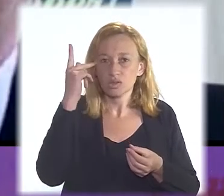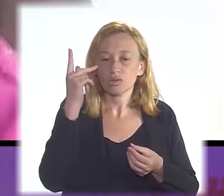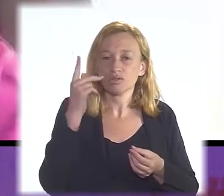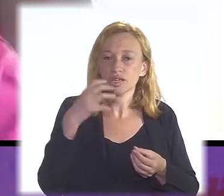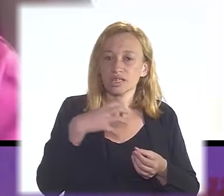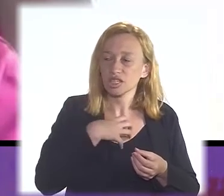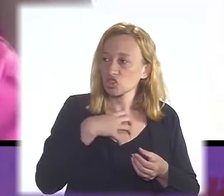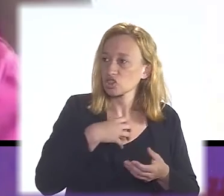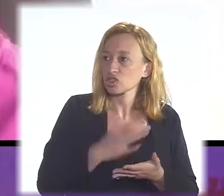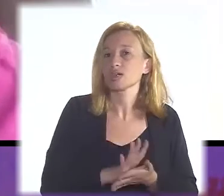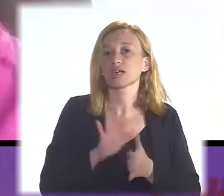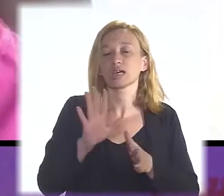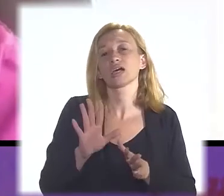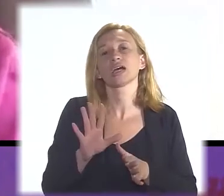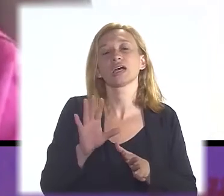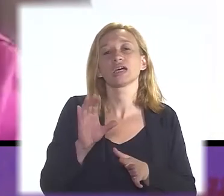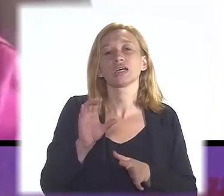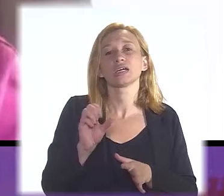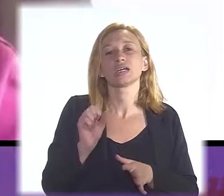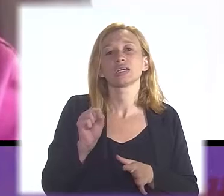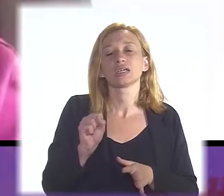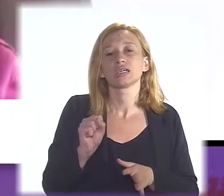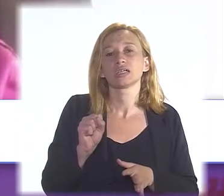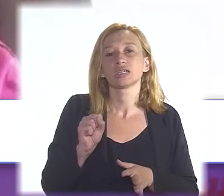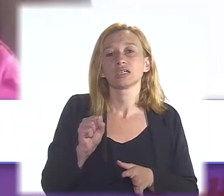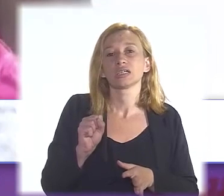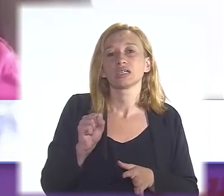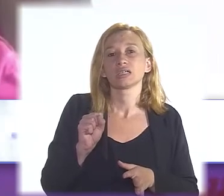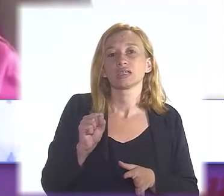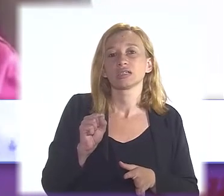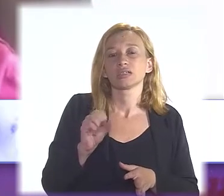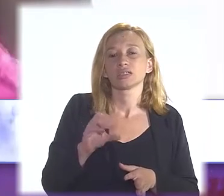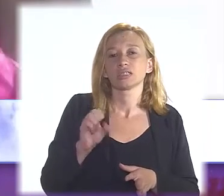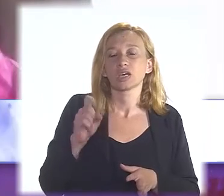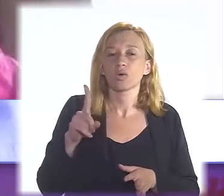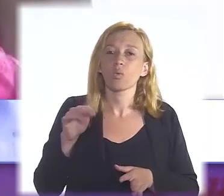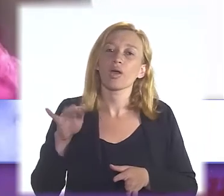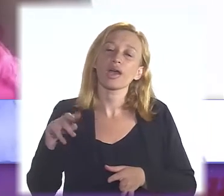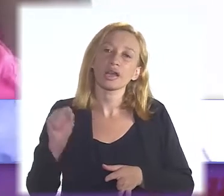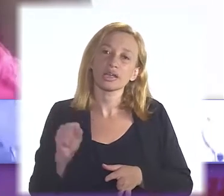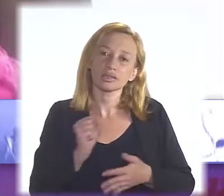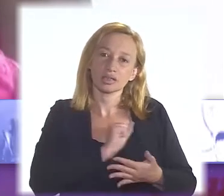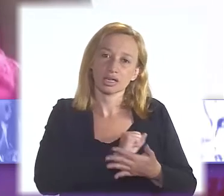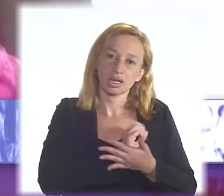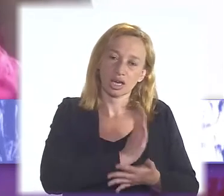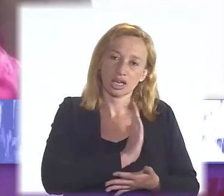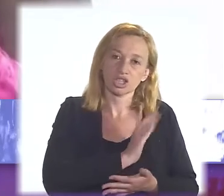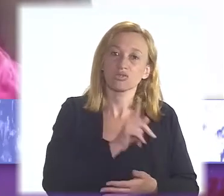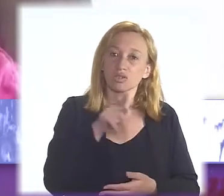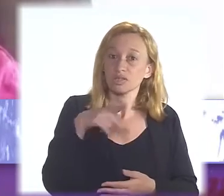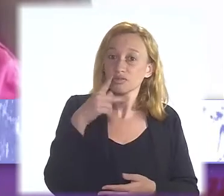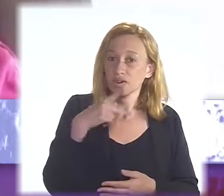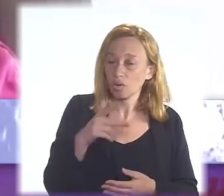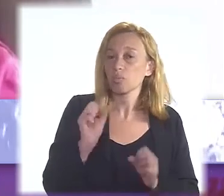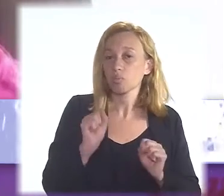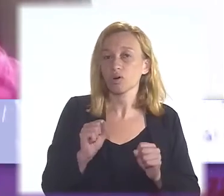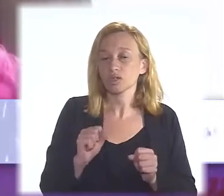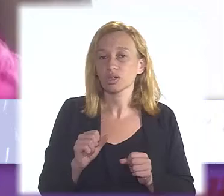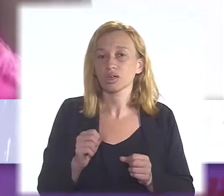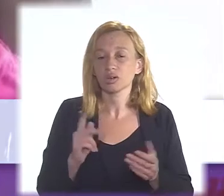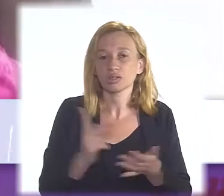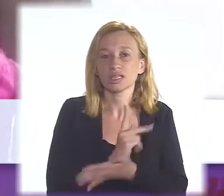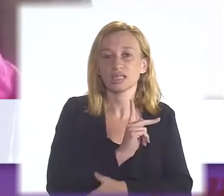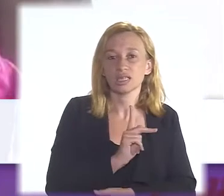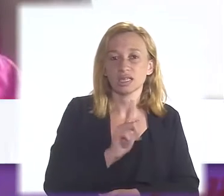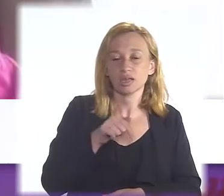bem, as sequelas cardíacas que você mencionou, elas podem acontecer, inclusive, tardiamente. Por quê?